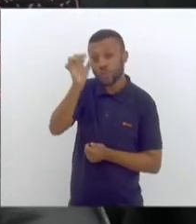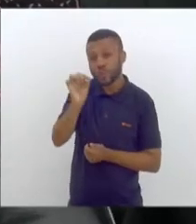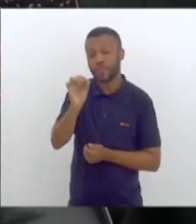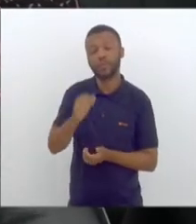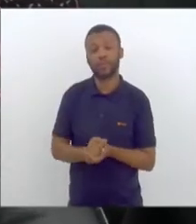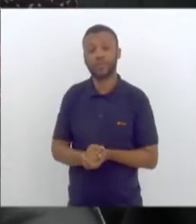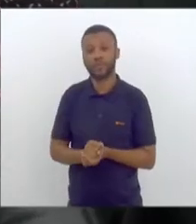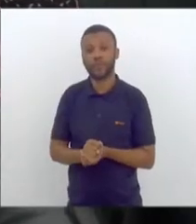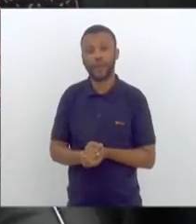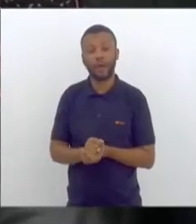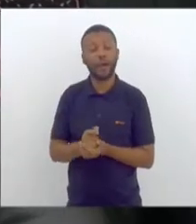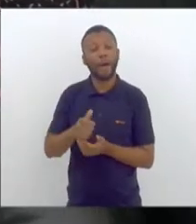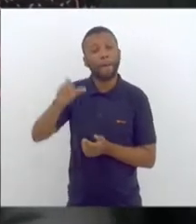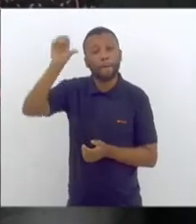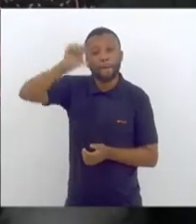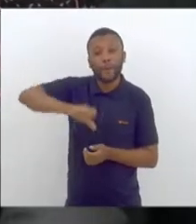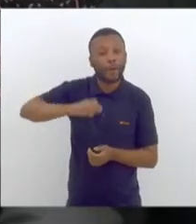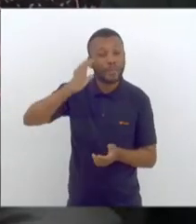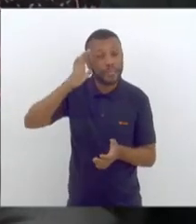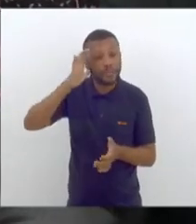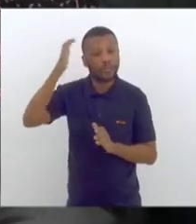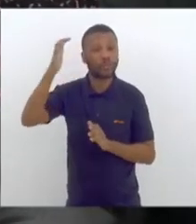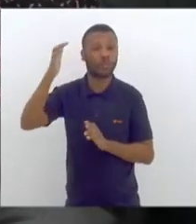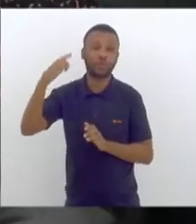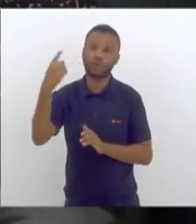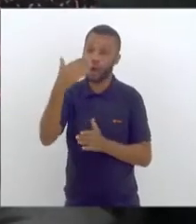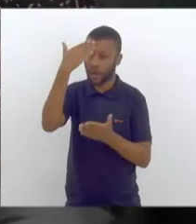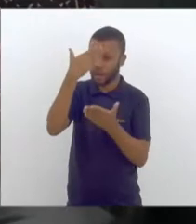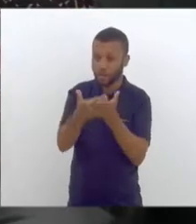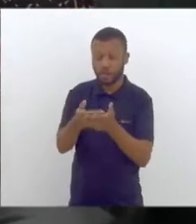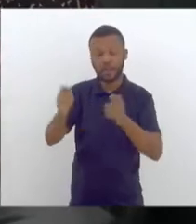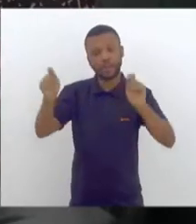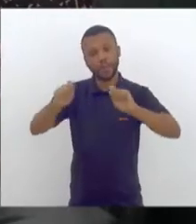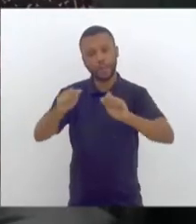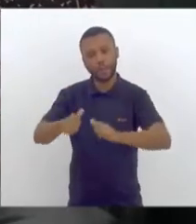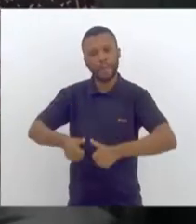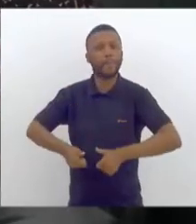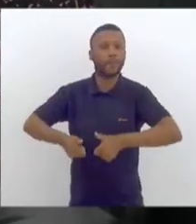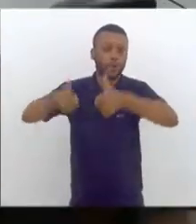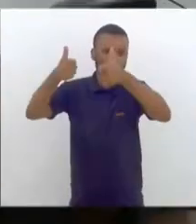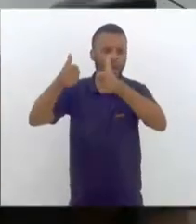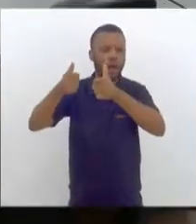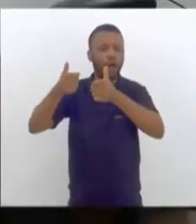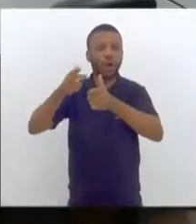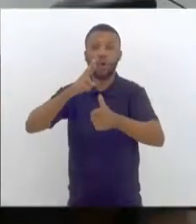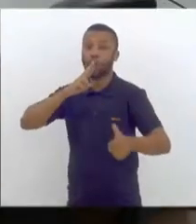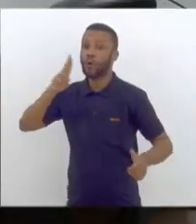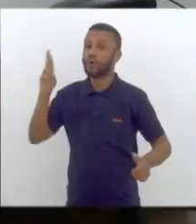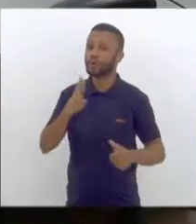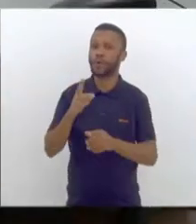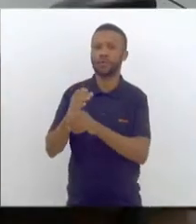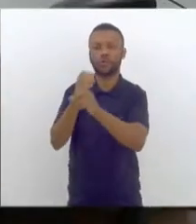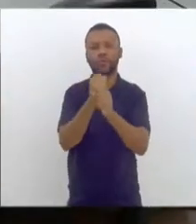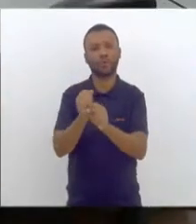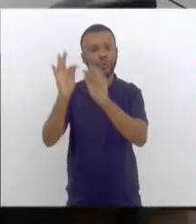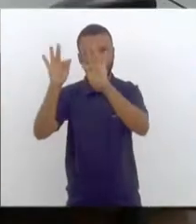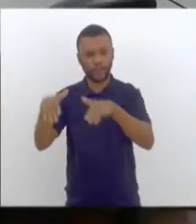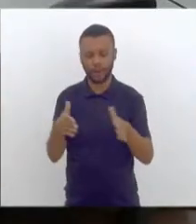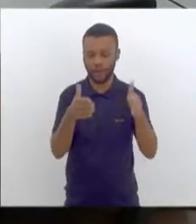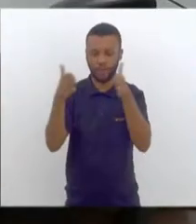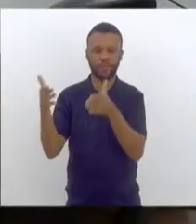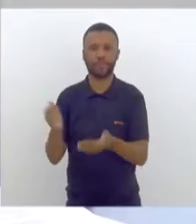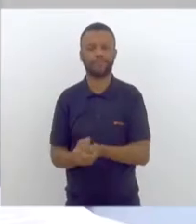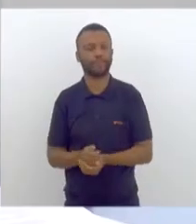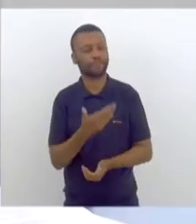pior situação né então a gente acredita que isso pode melhorar um pouco o resultado final Obrigado deputada Marta